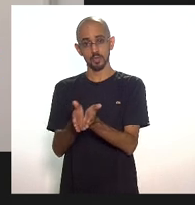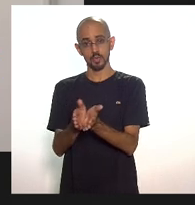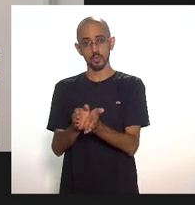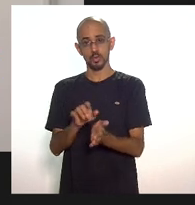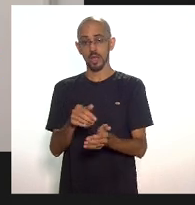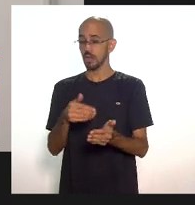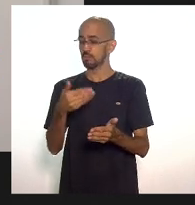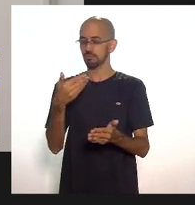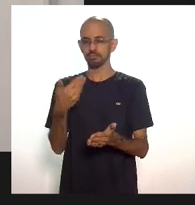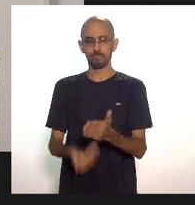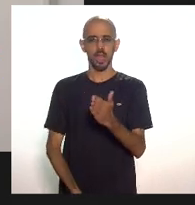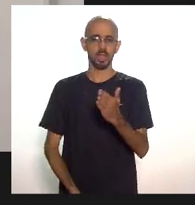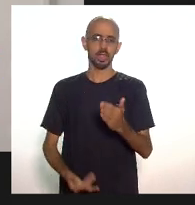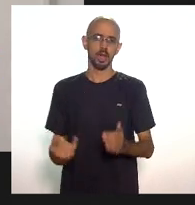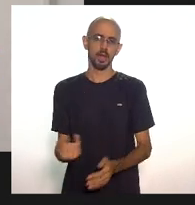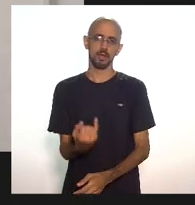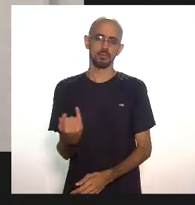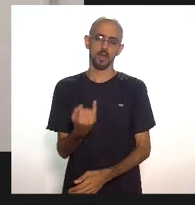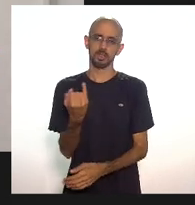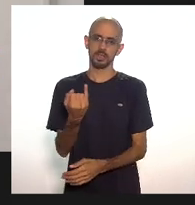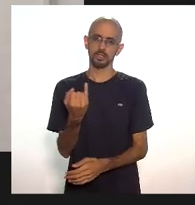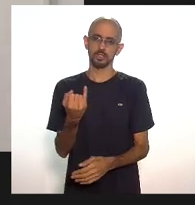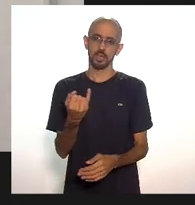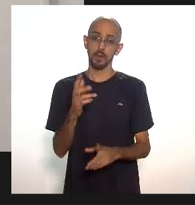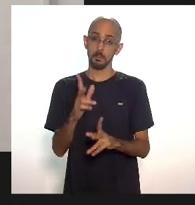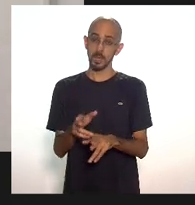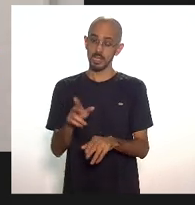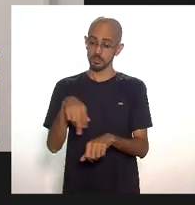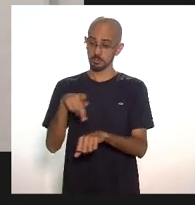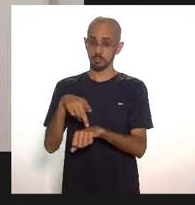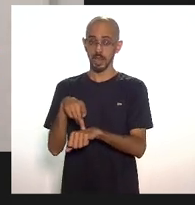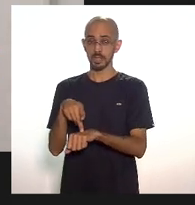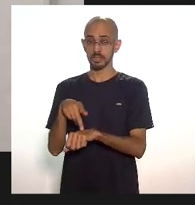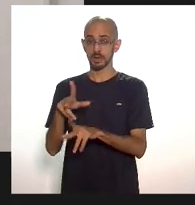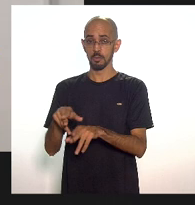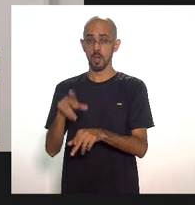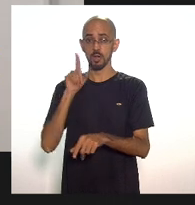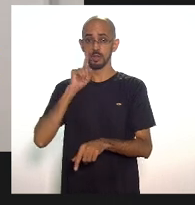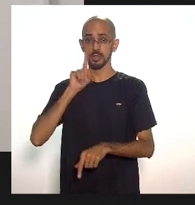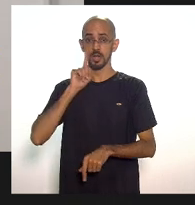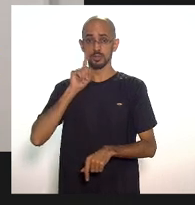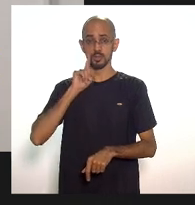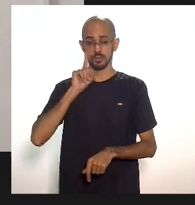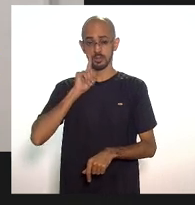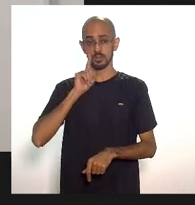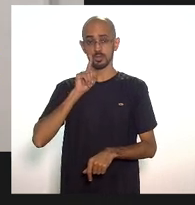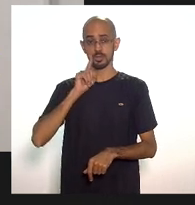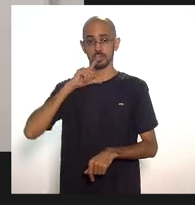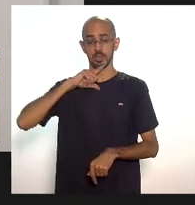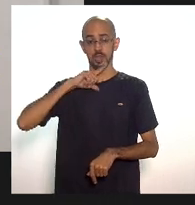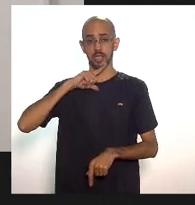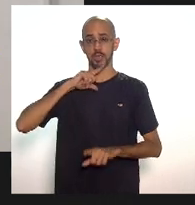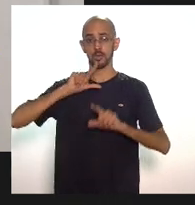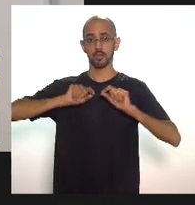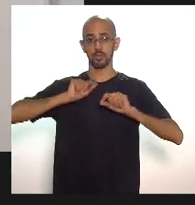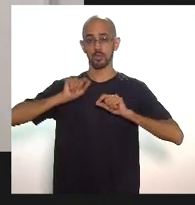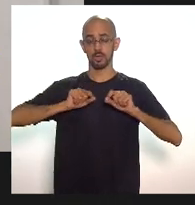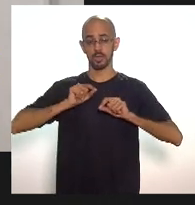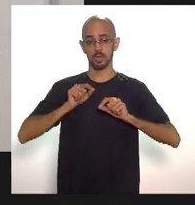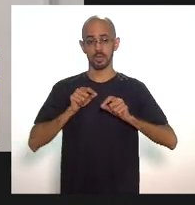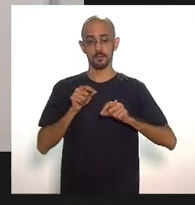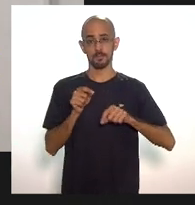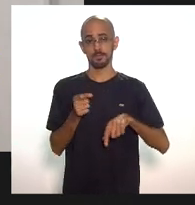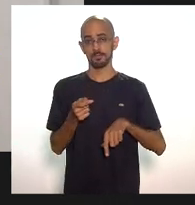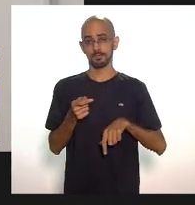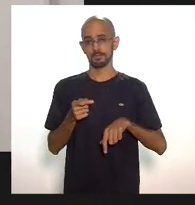sua importância. E mesmo nos países como os Estados Unidos, né, que ele tem,